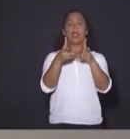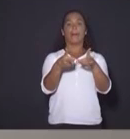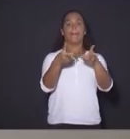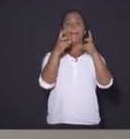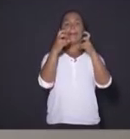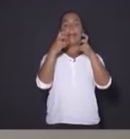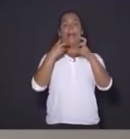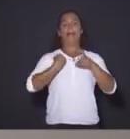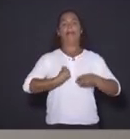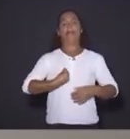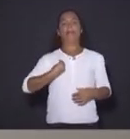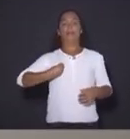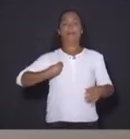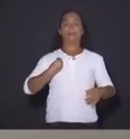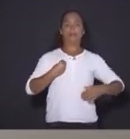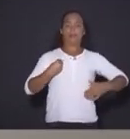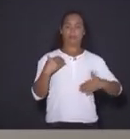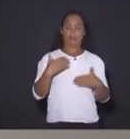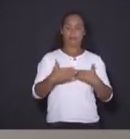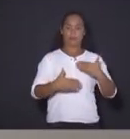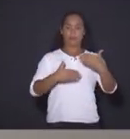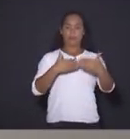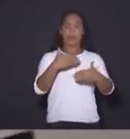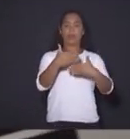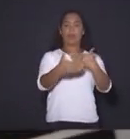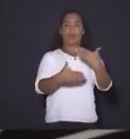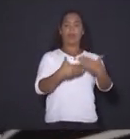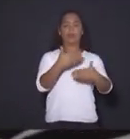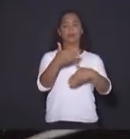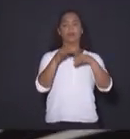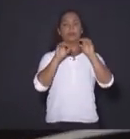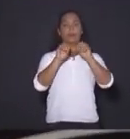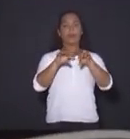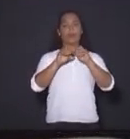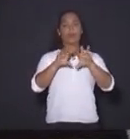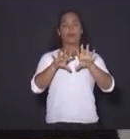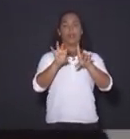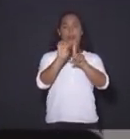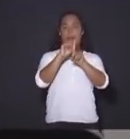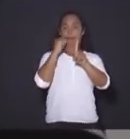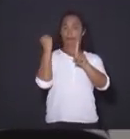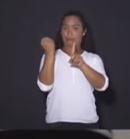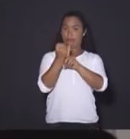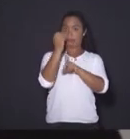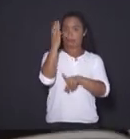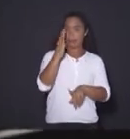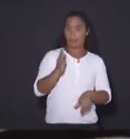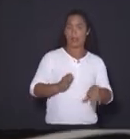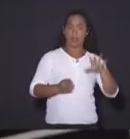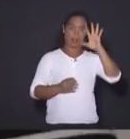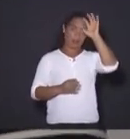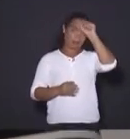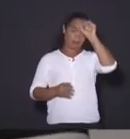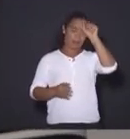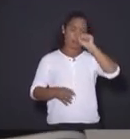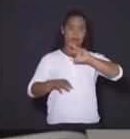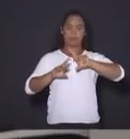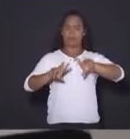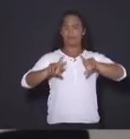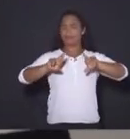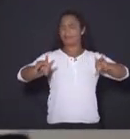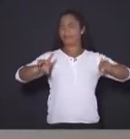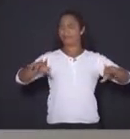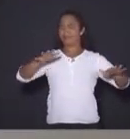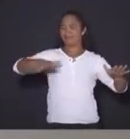presença desses processos educativos que a sociedade brasileira aprendi com eles nas mais diversas áreas